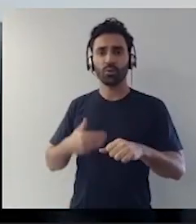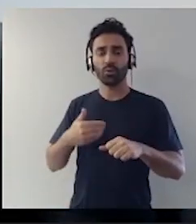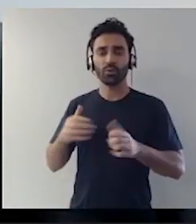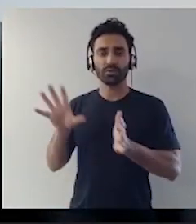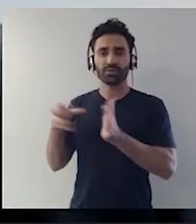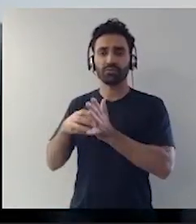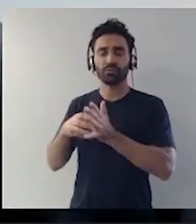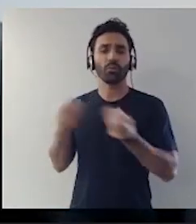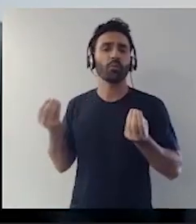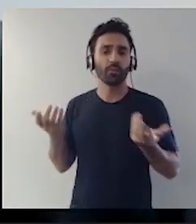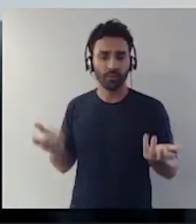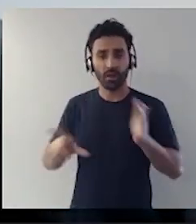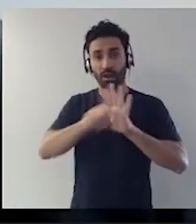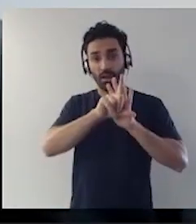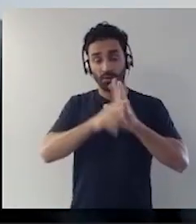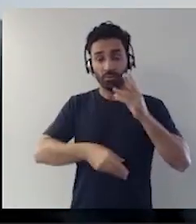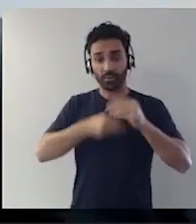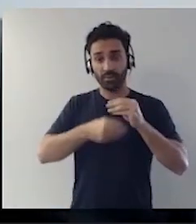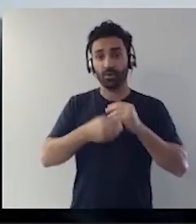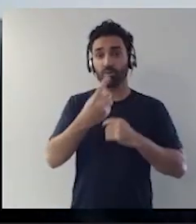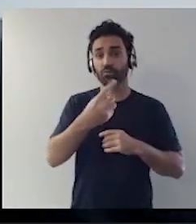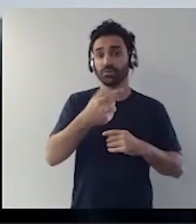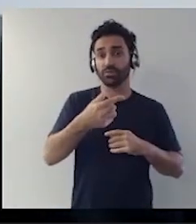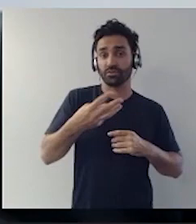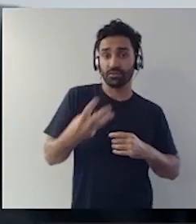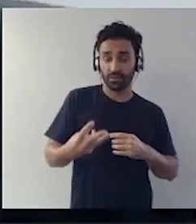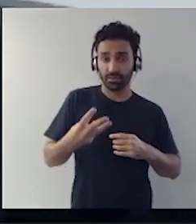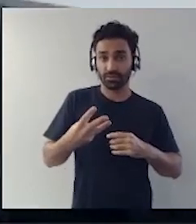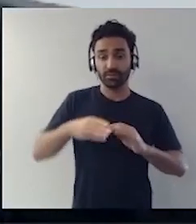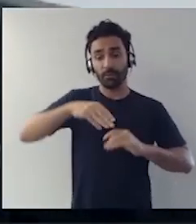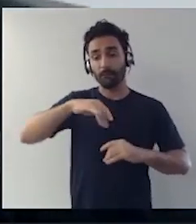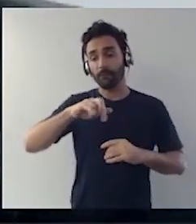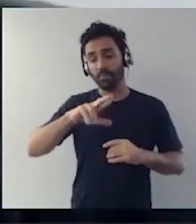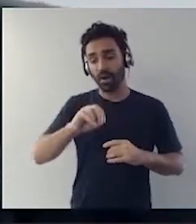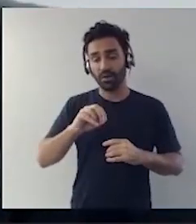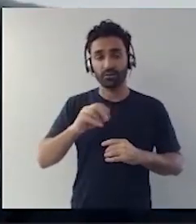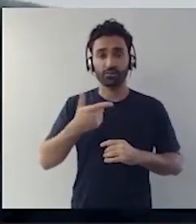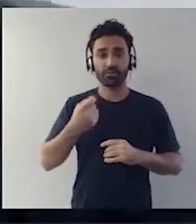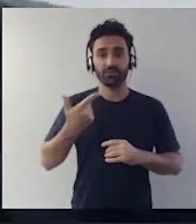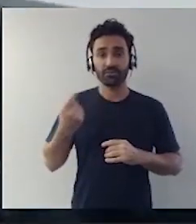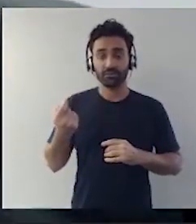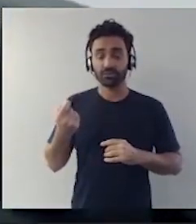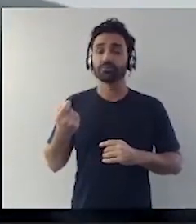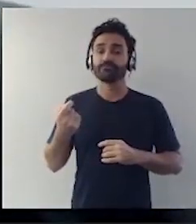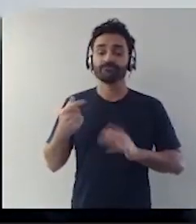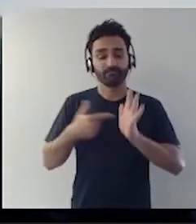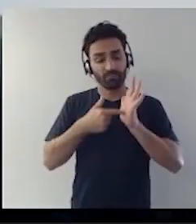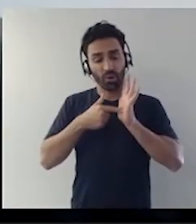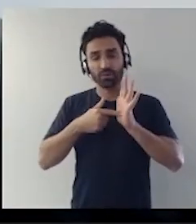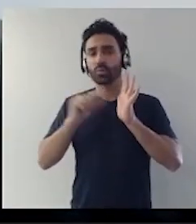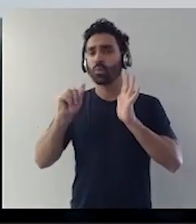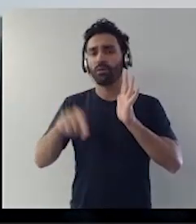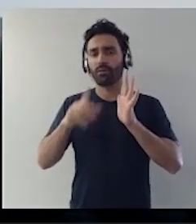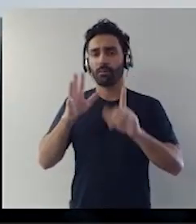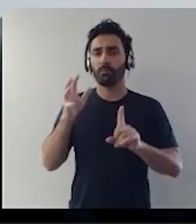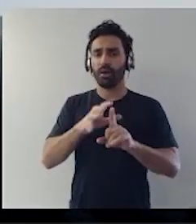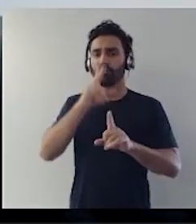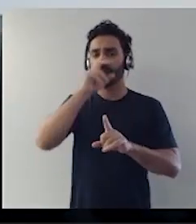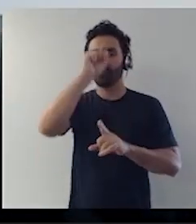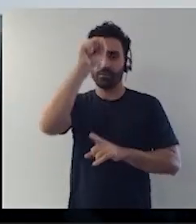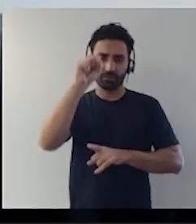Lei Complementar 173, de maio de 2020, trouxe um impacto assim, muito forte